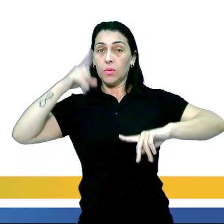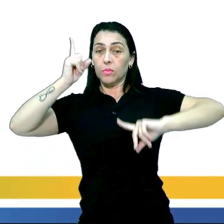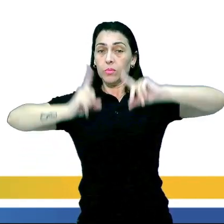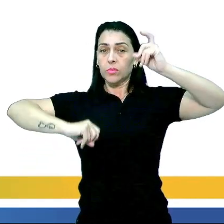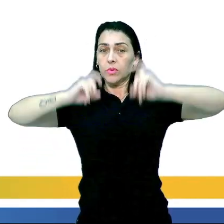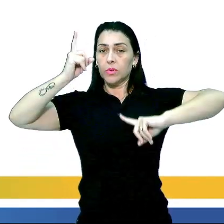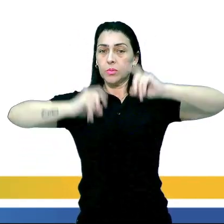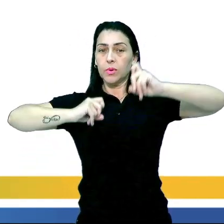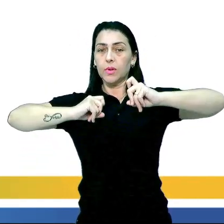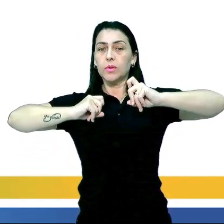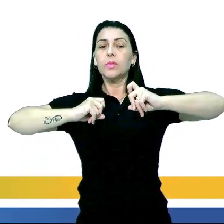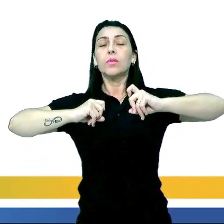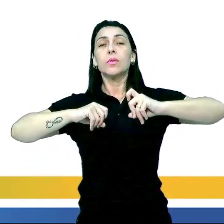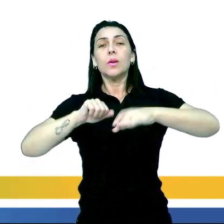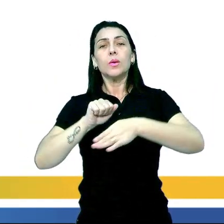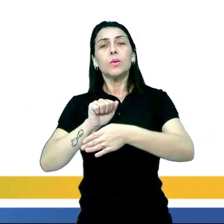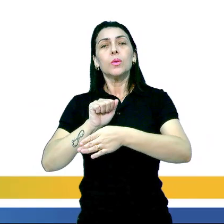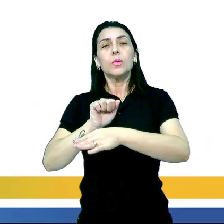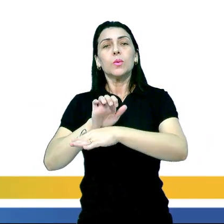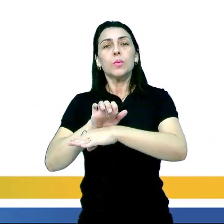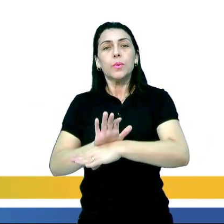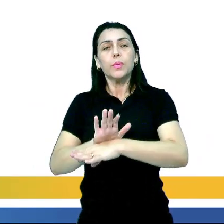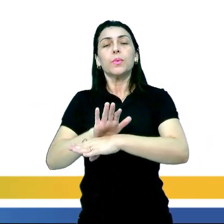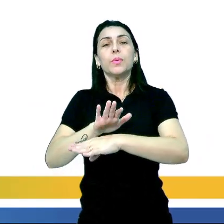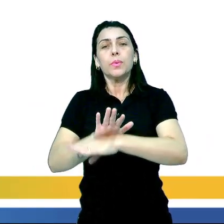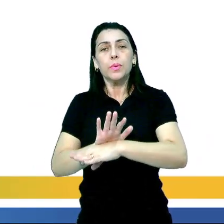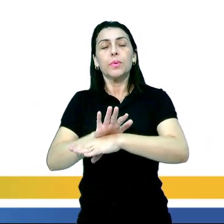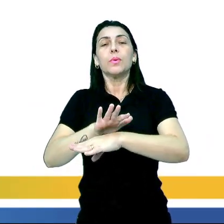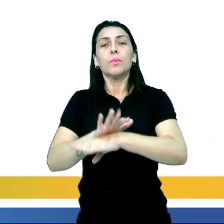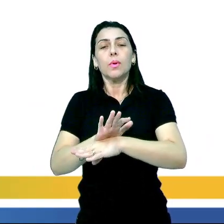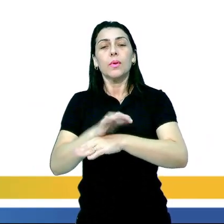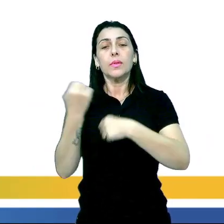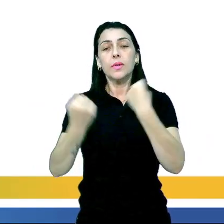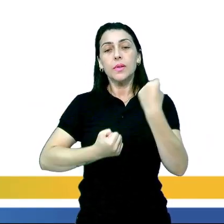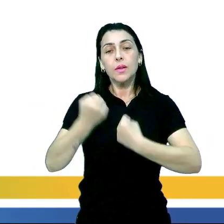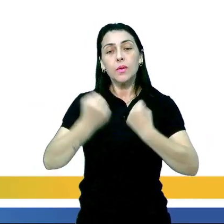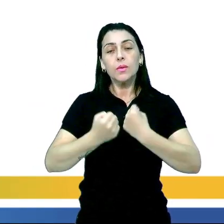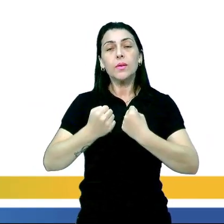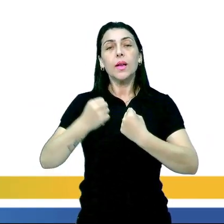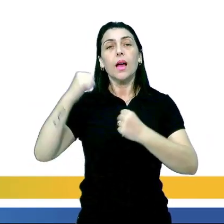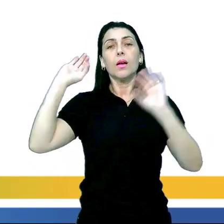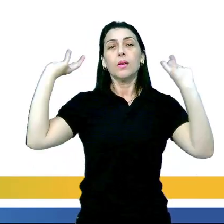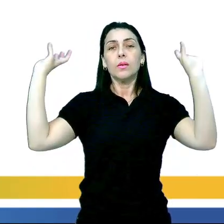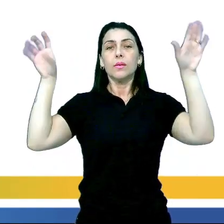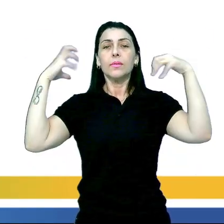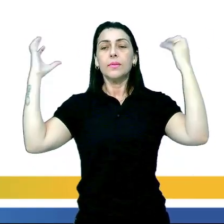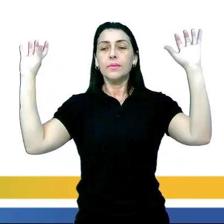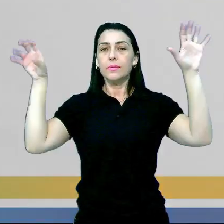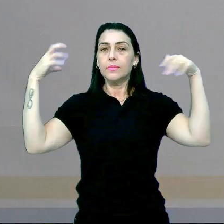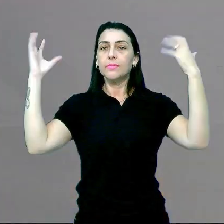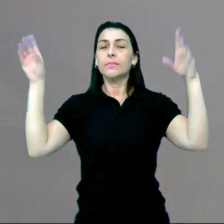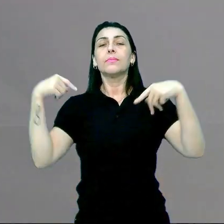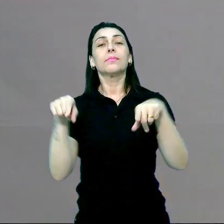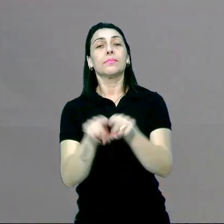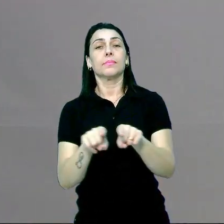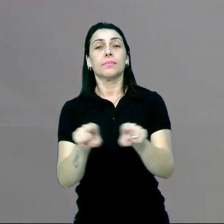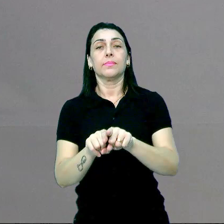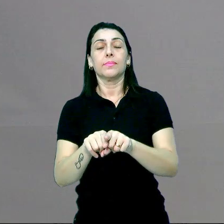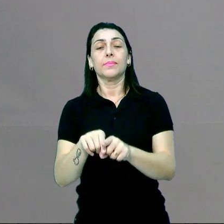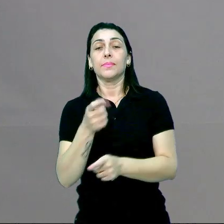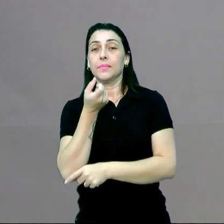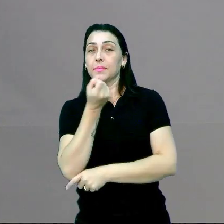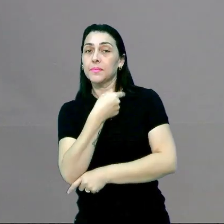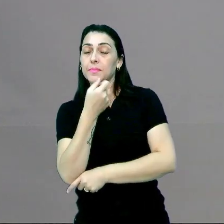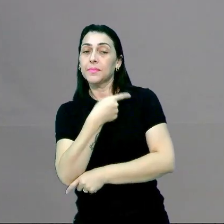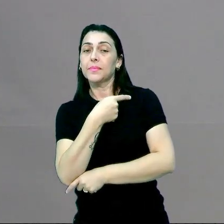posturas corporais, expressões faciais, buzinas, sirenes.